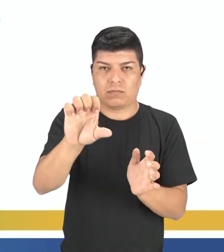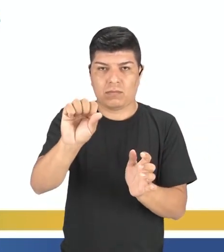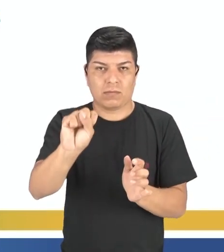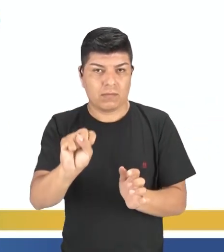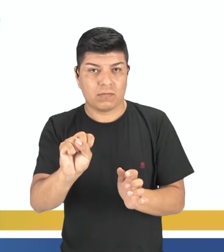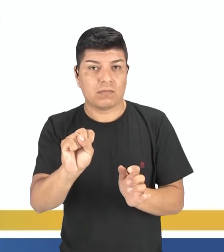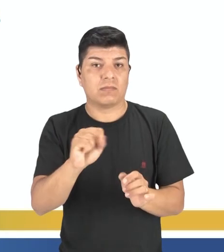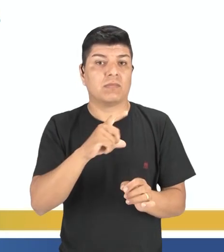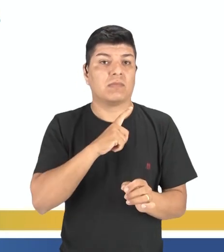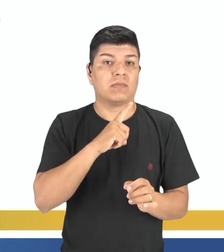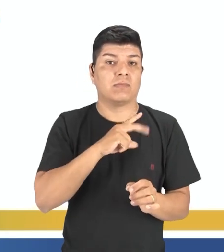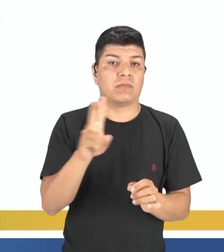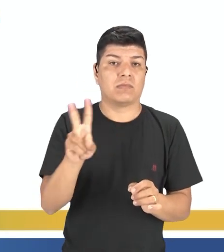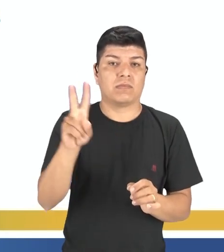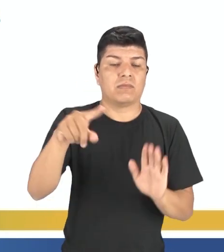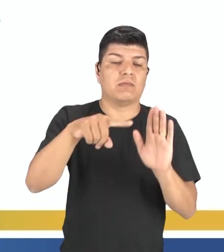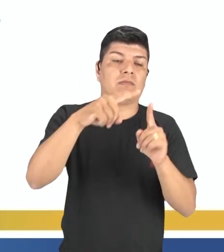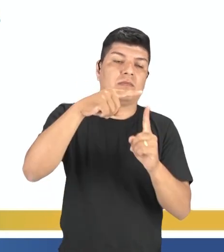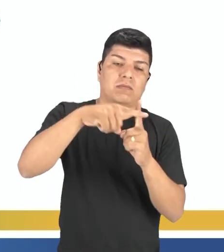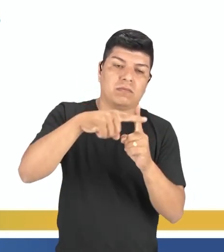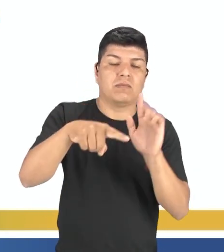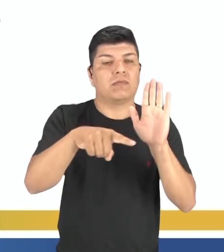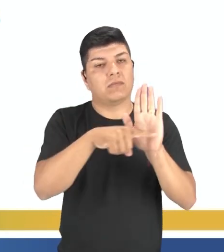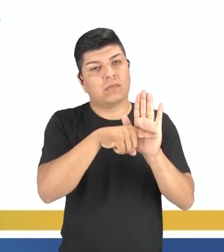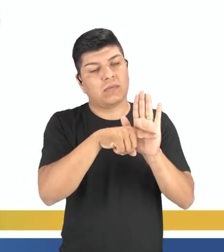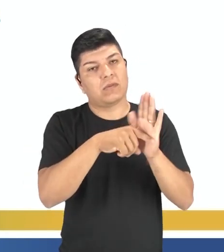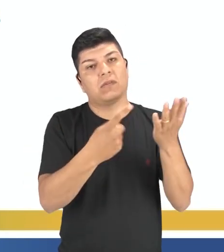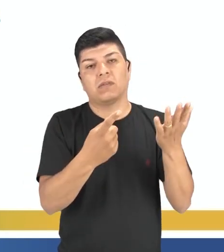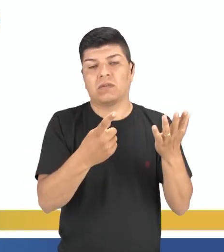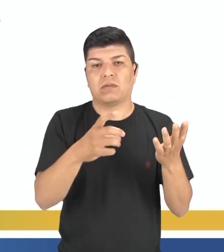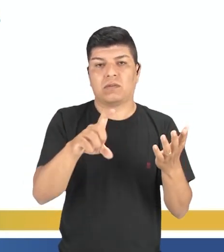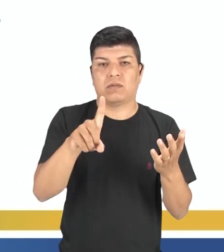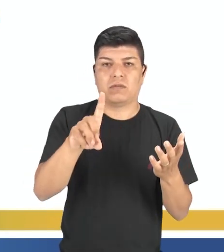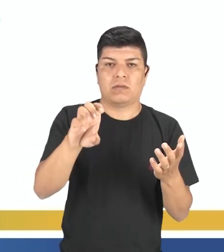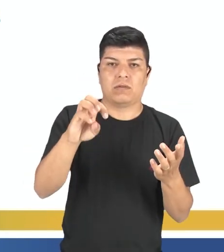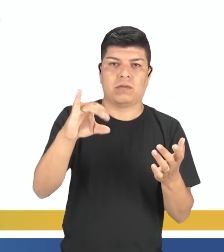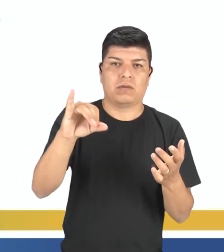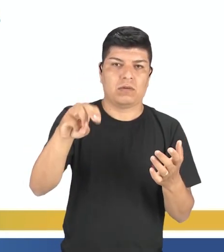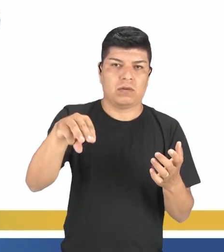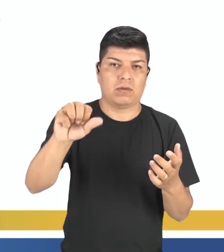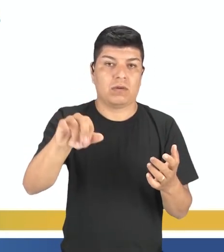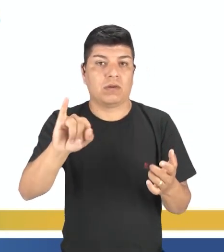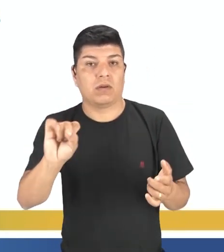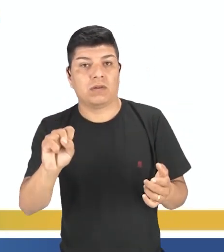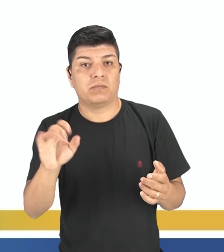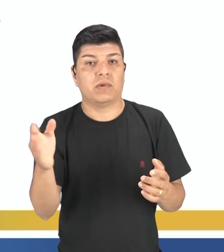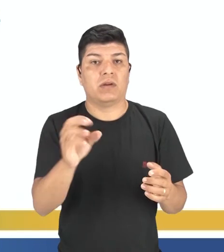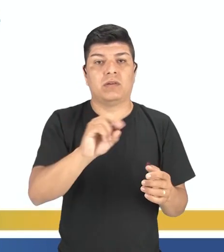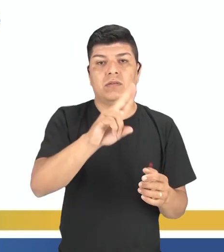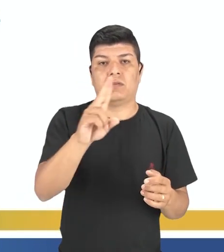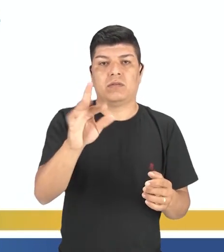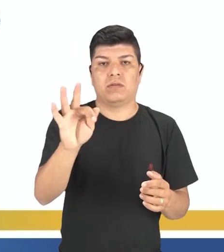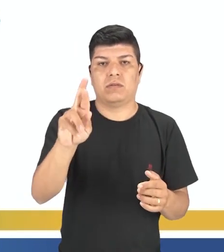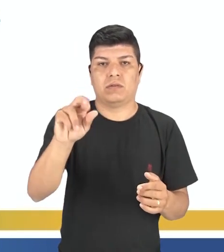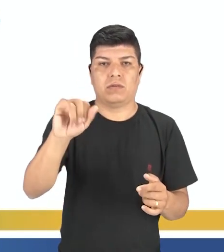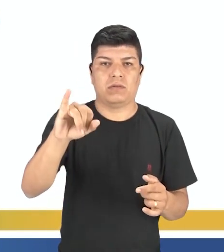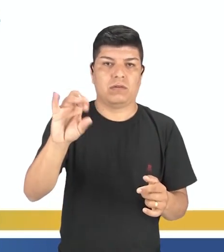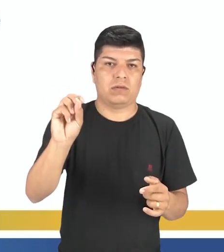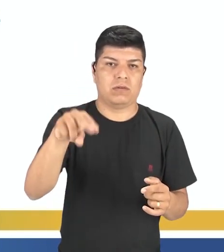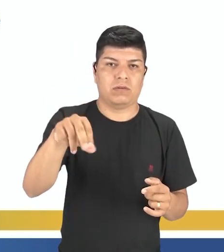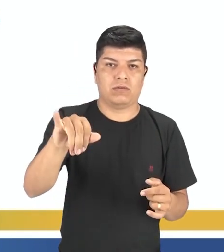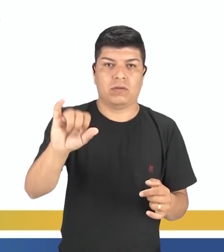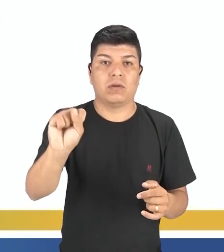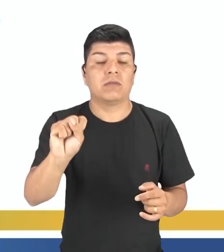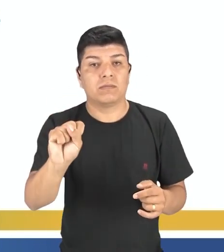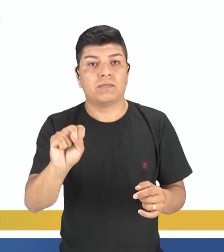dizer que eu posso ter aqui valores positivos, negativos, decimais ou até mesmo fracionários, certo? De modo que o